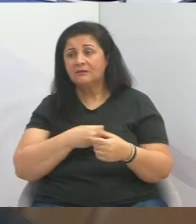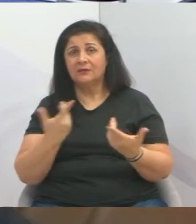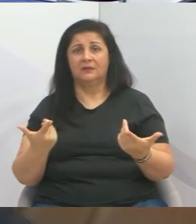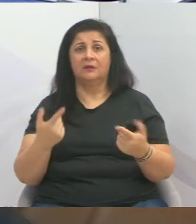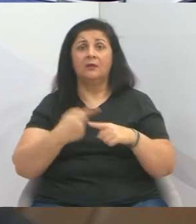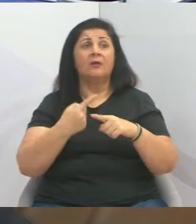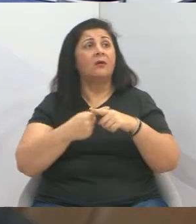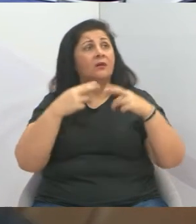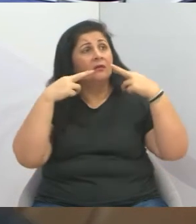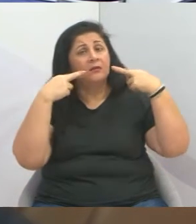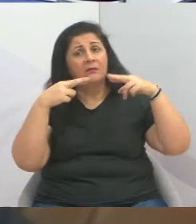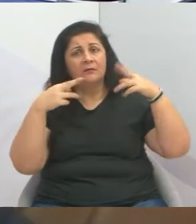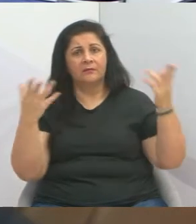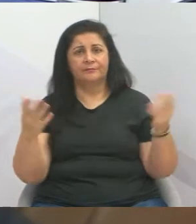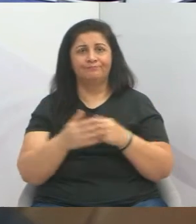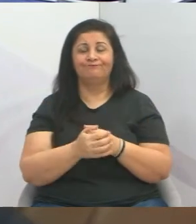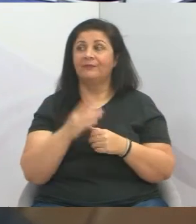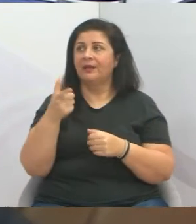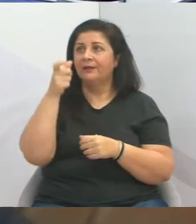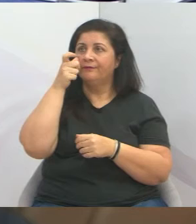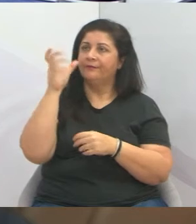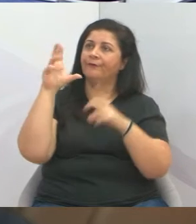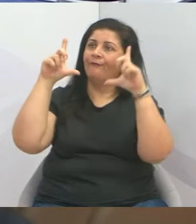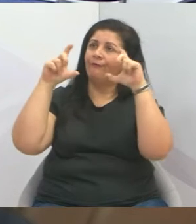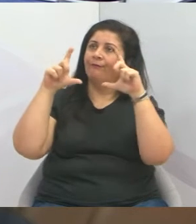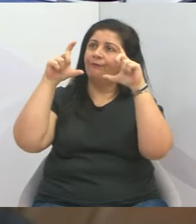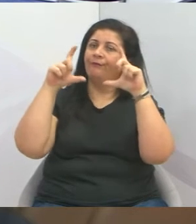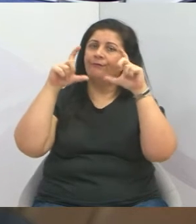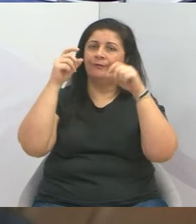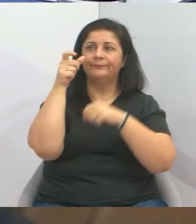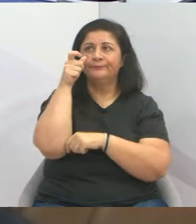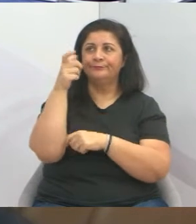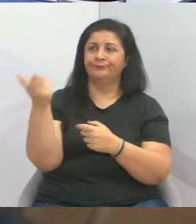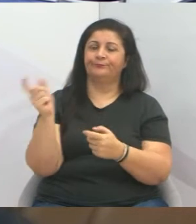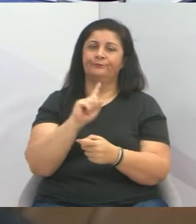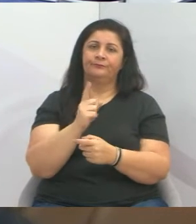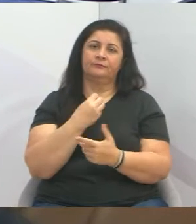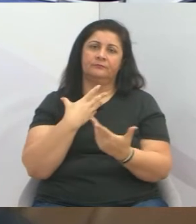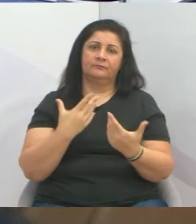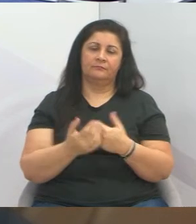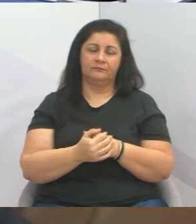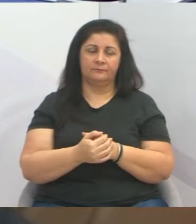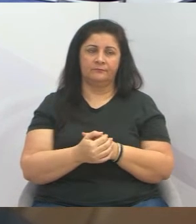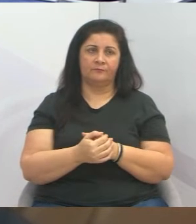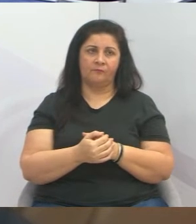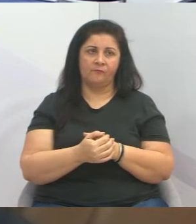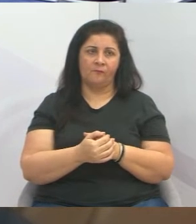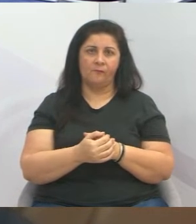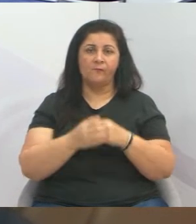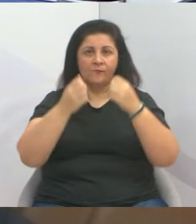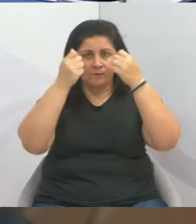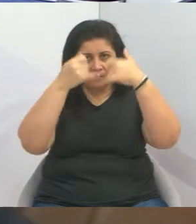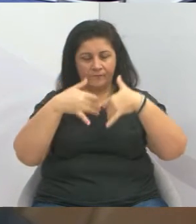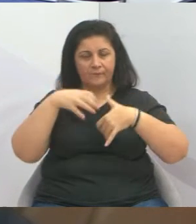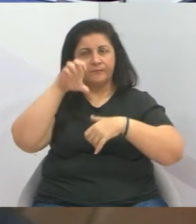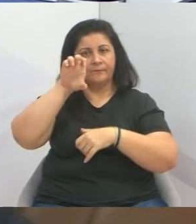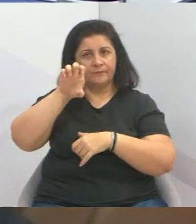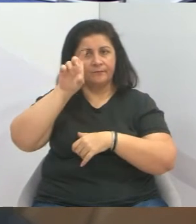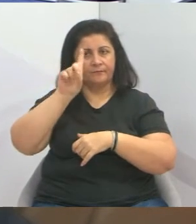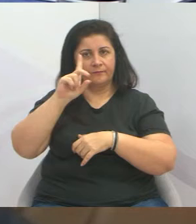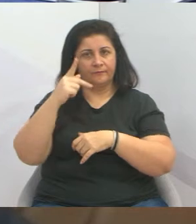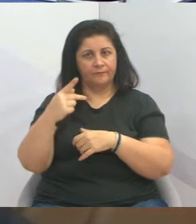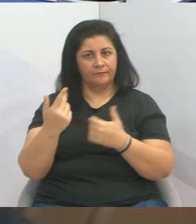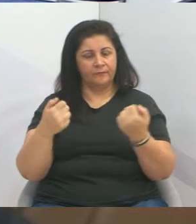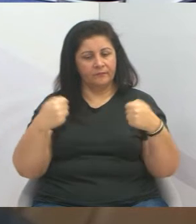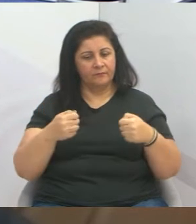reclama não tá bem e para mim que passa lá e tiro foto poste não tá bem também então quero deixar claro aqui para EDP Bandeirante